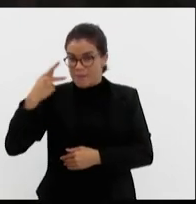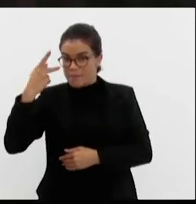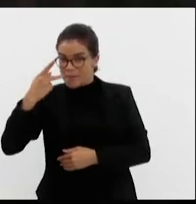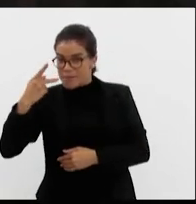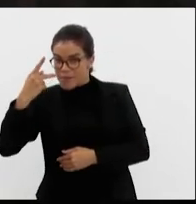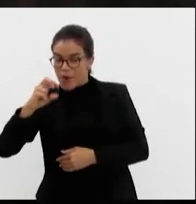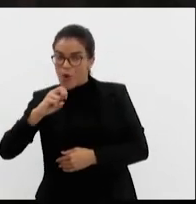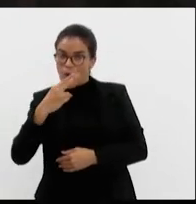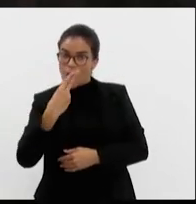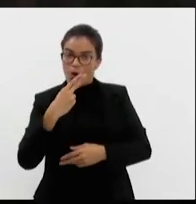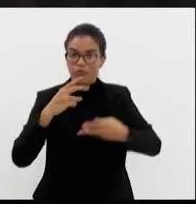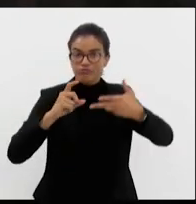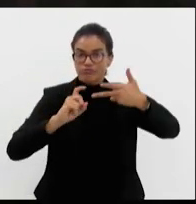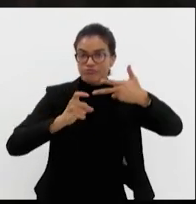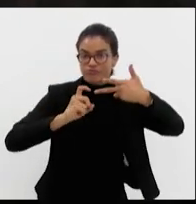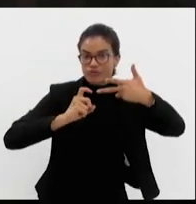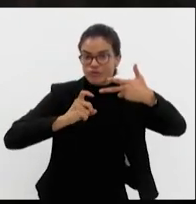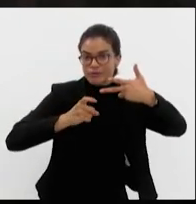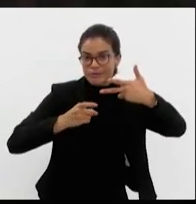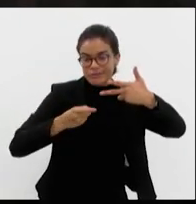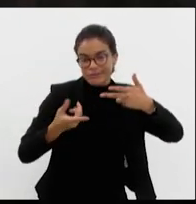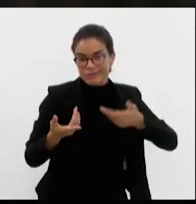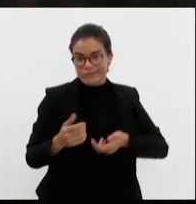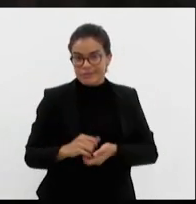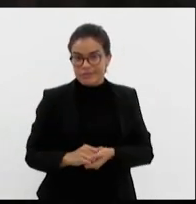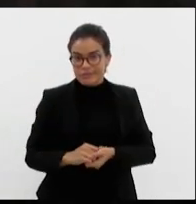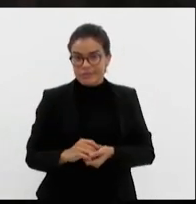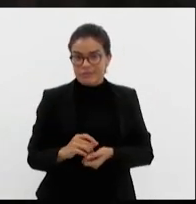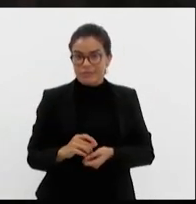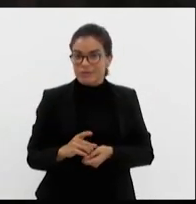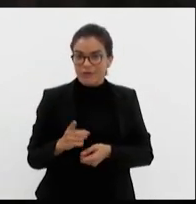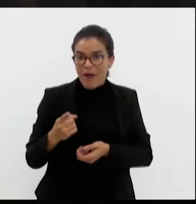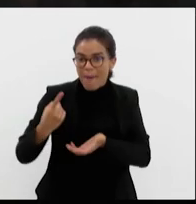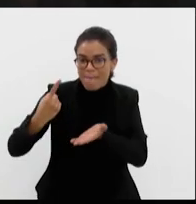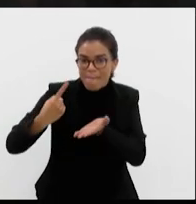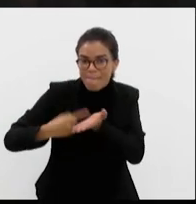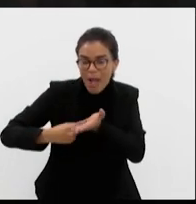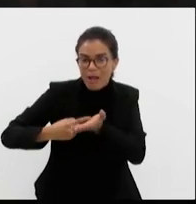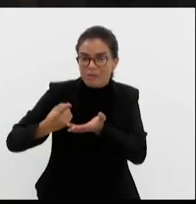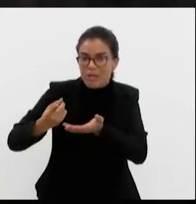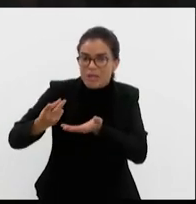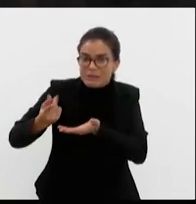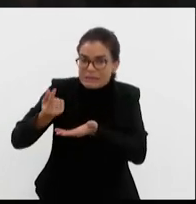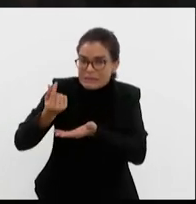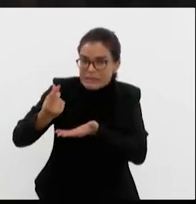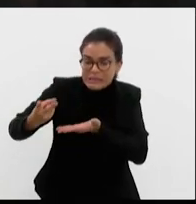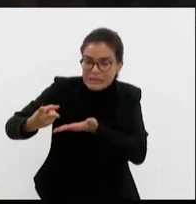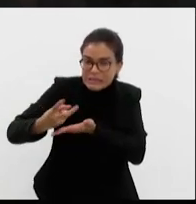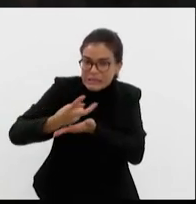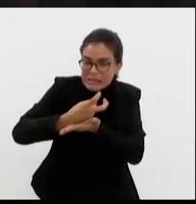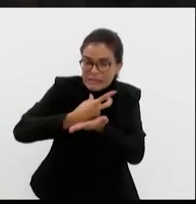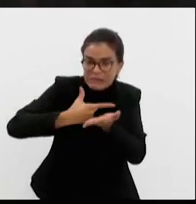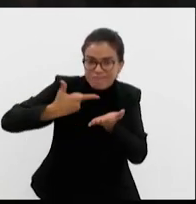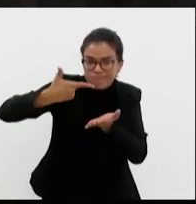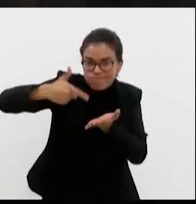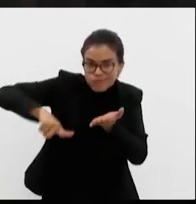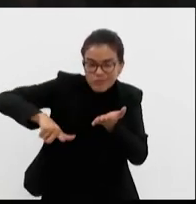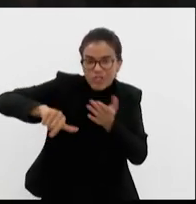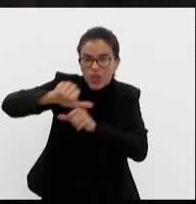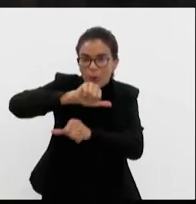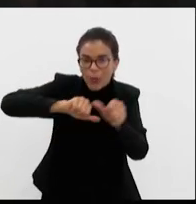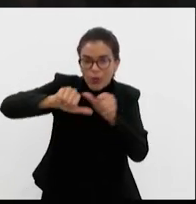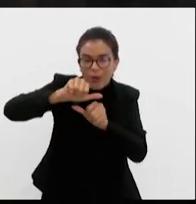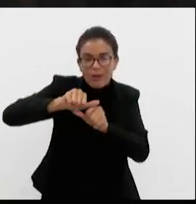no judiciário. Senão a gente vai fazer 200 regimes de recuperação fiscal e cada vez vamos estar mais